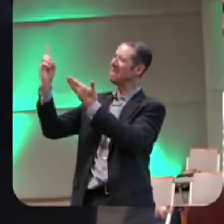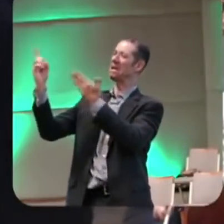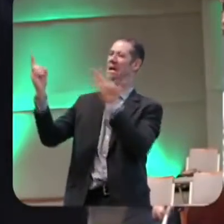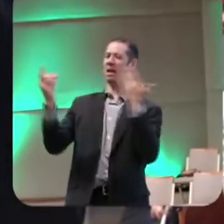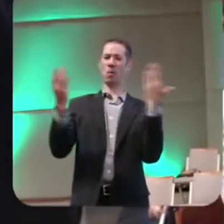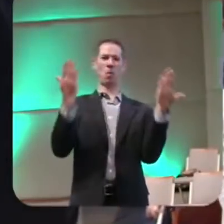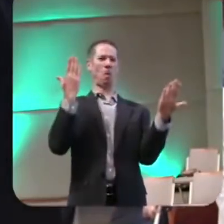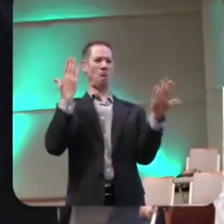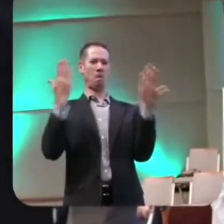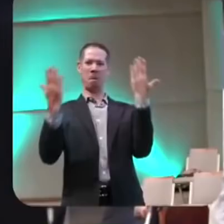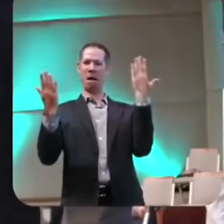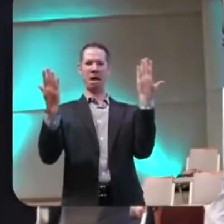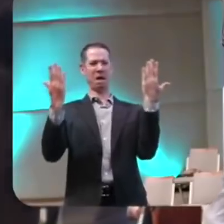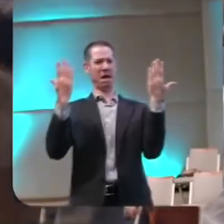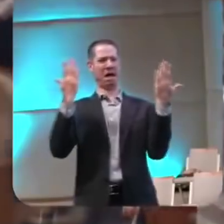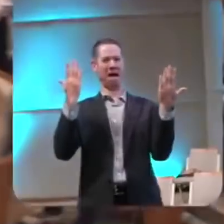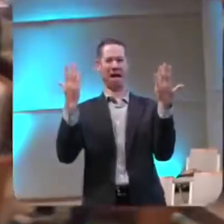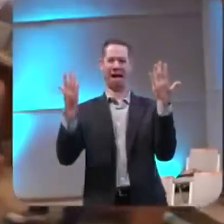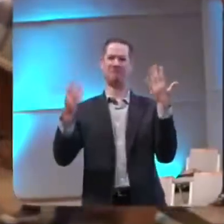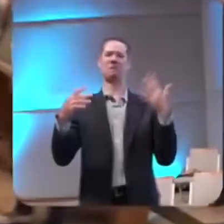és